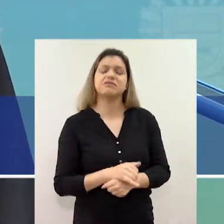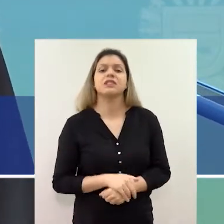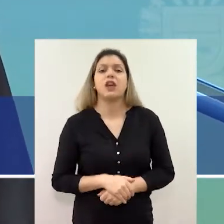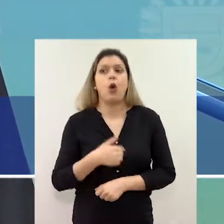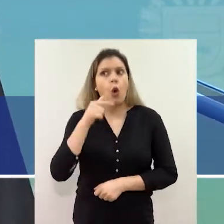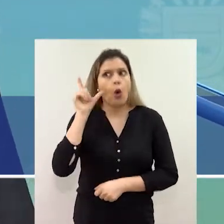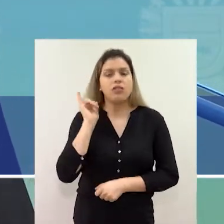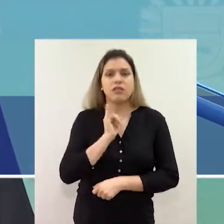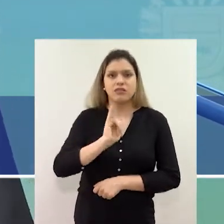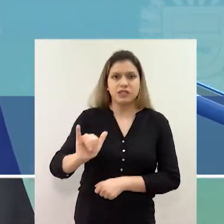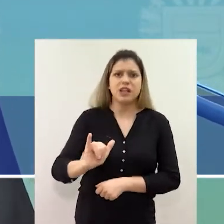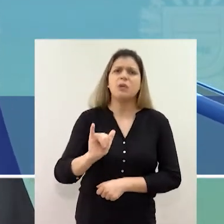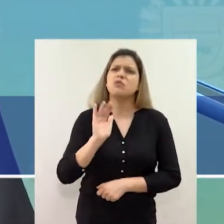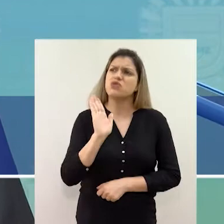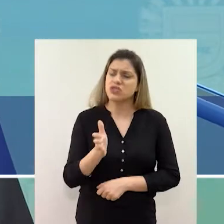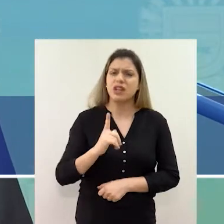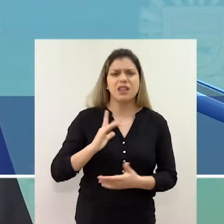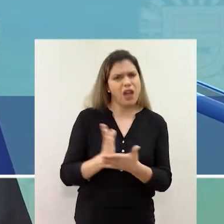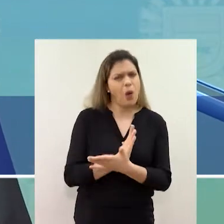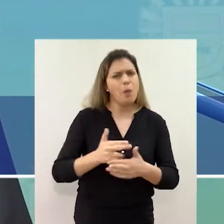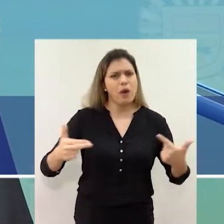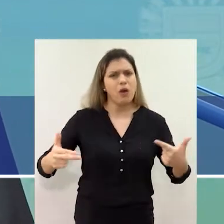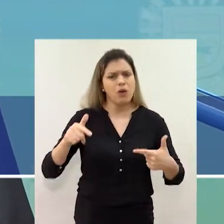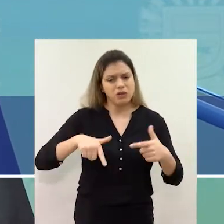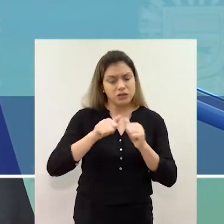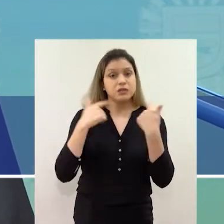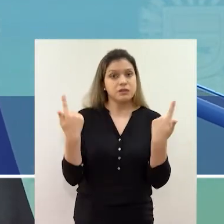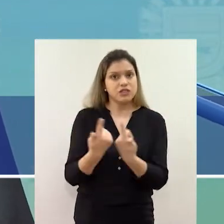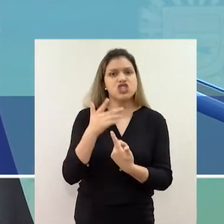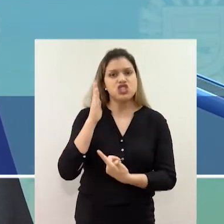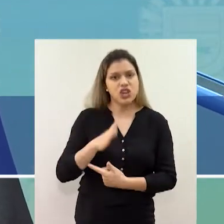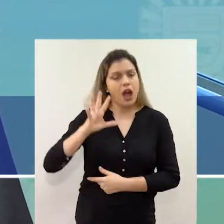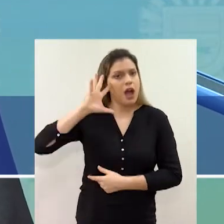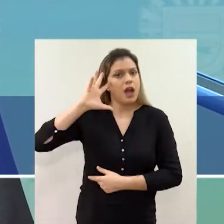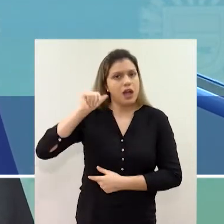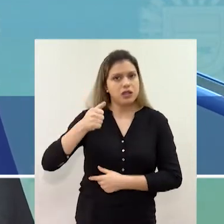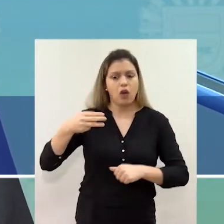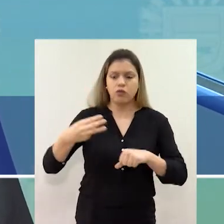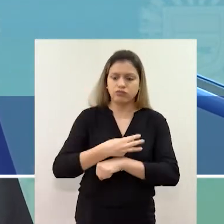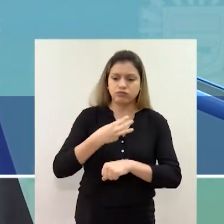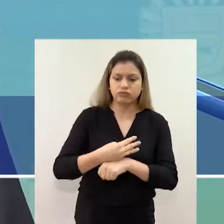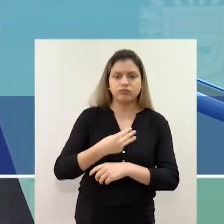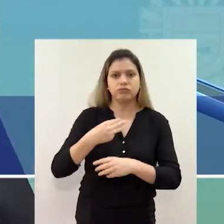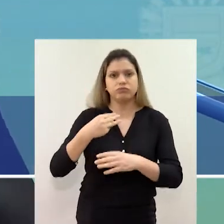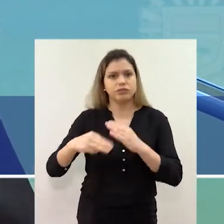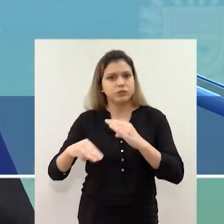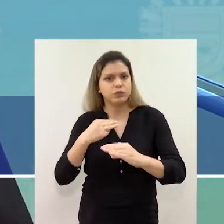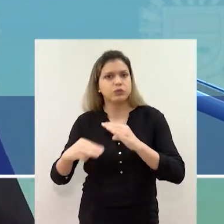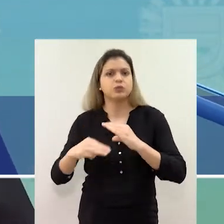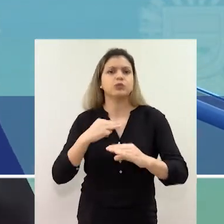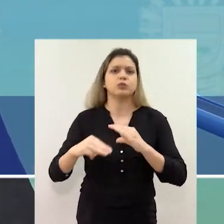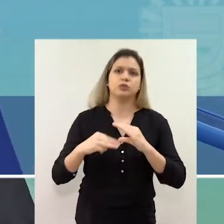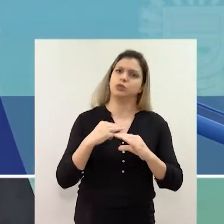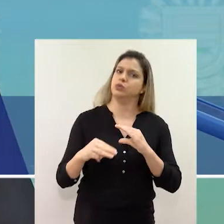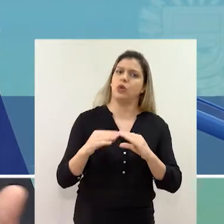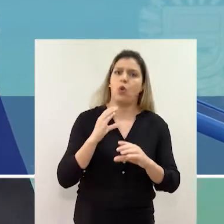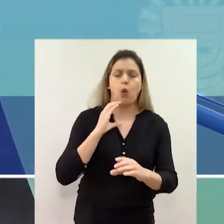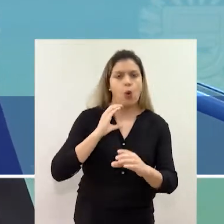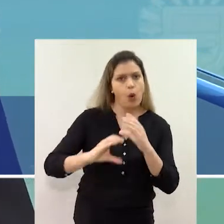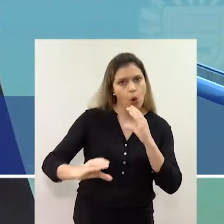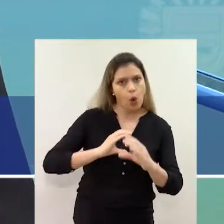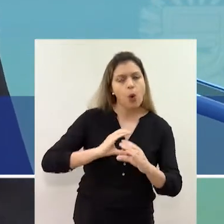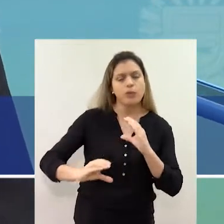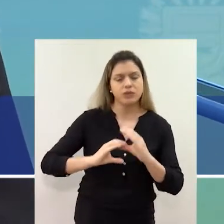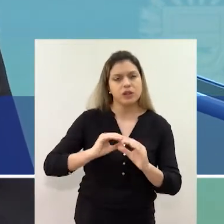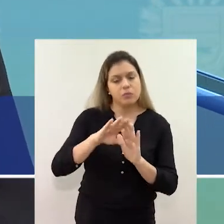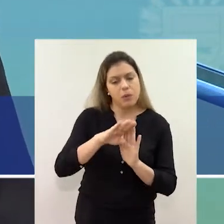contato e nós já temos muita coisa da Assembleia Legislativa que a gente já resolve virtualmente, como é a ordem do dia. Usamos o mesmo canal